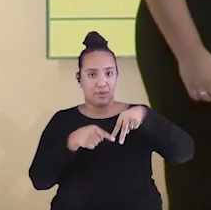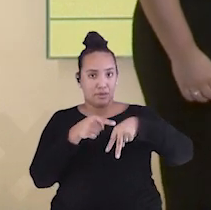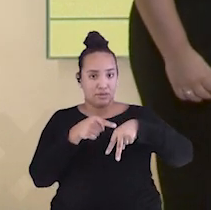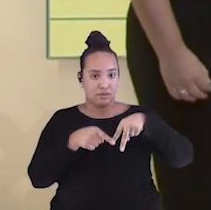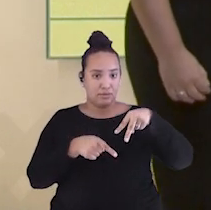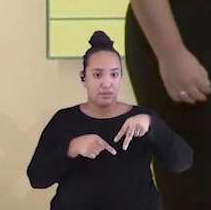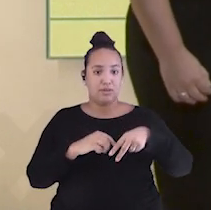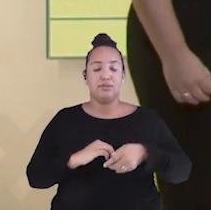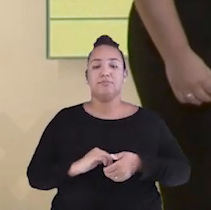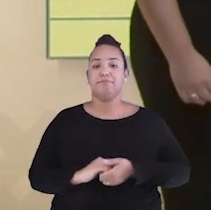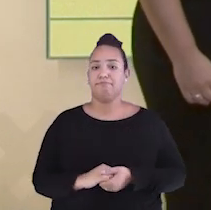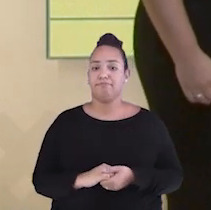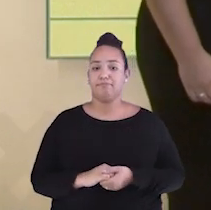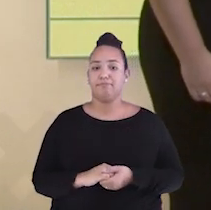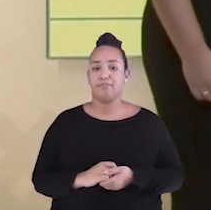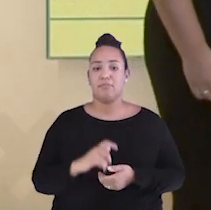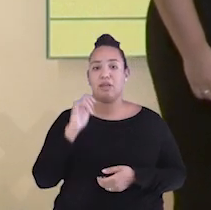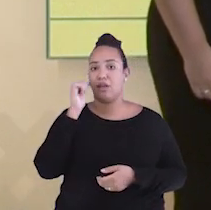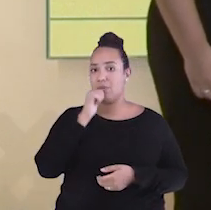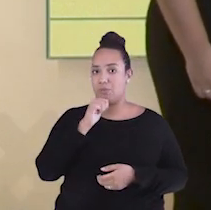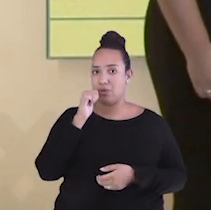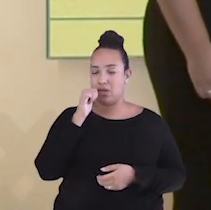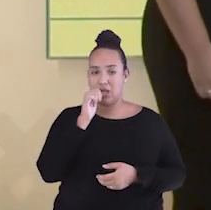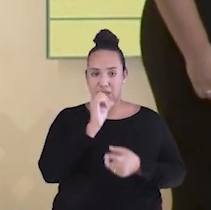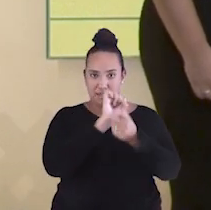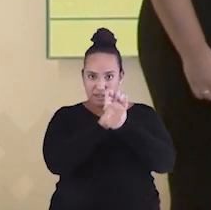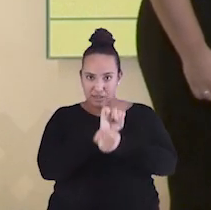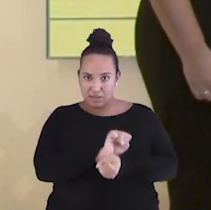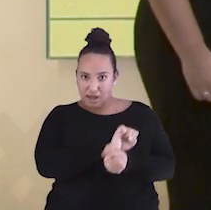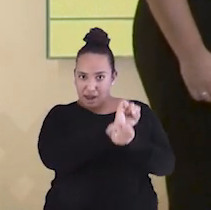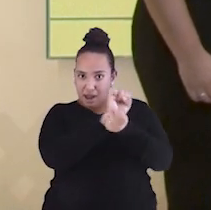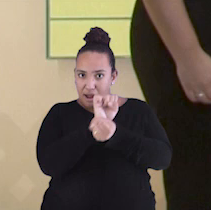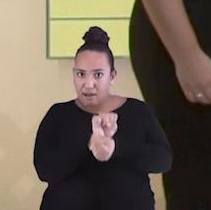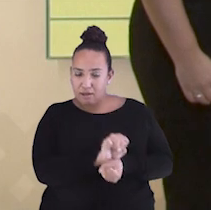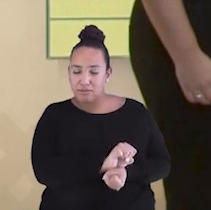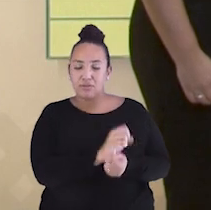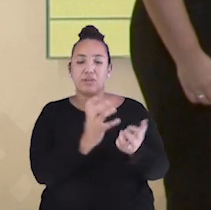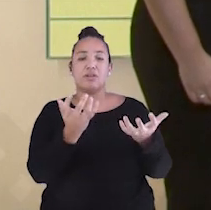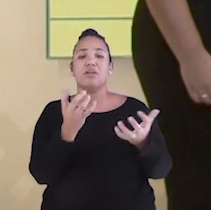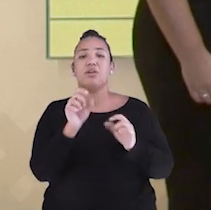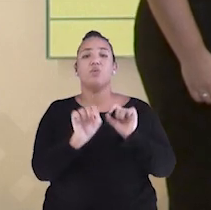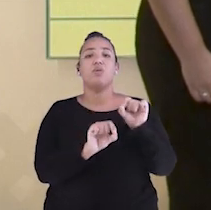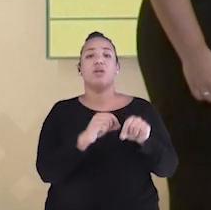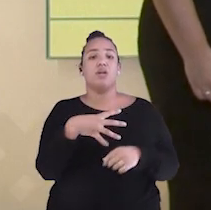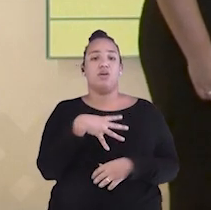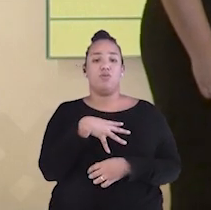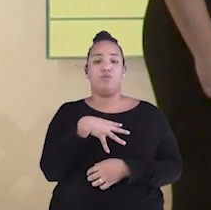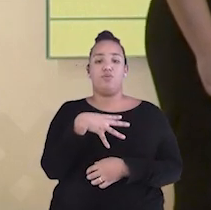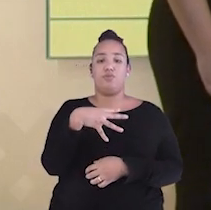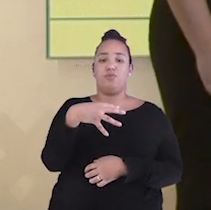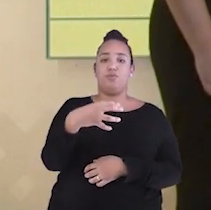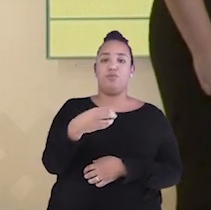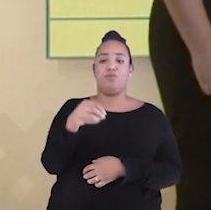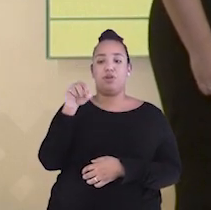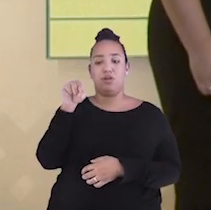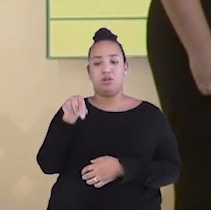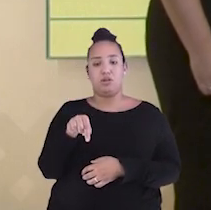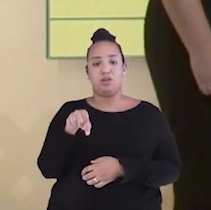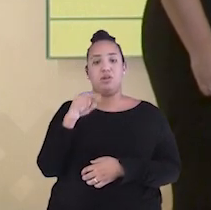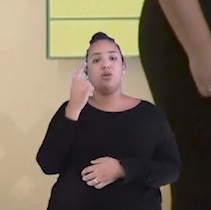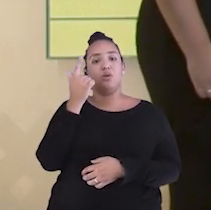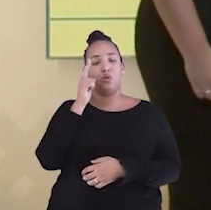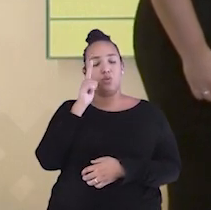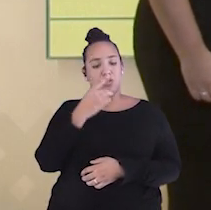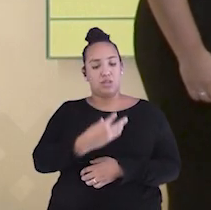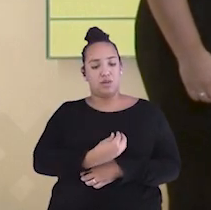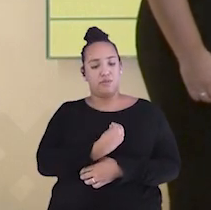pés. E aquelas mulheres escravizadas desejavam que os filhos não se perdessem nos caminhos